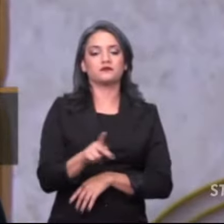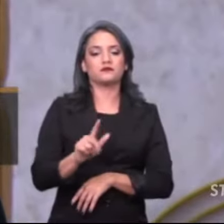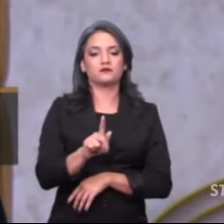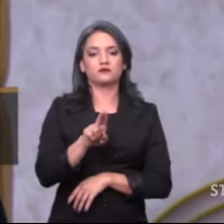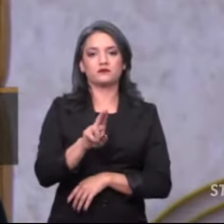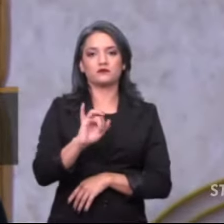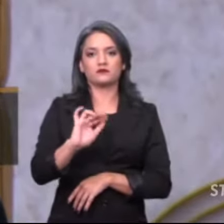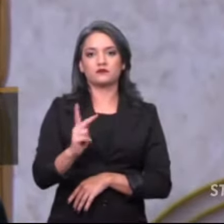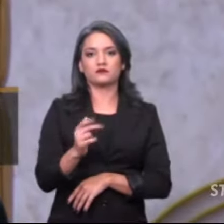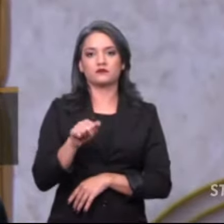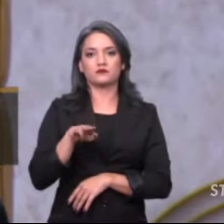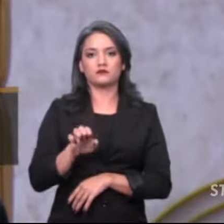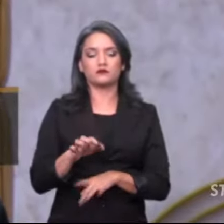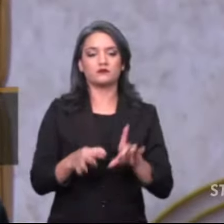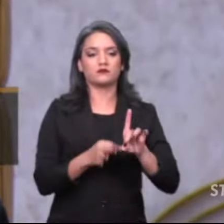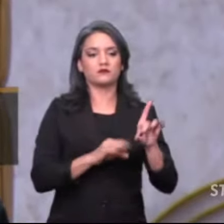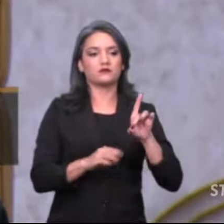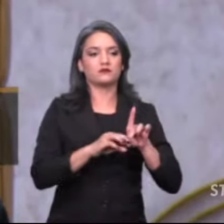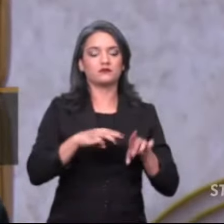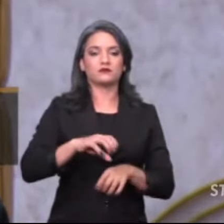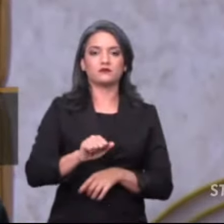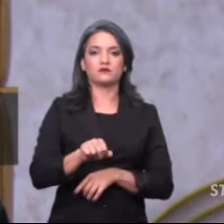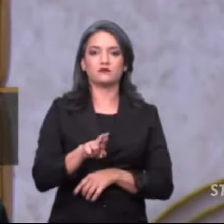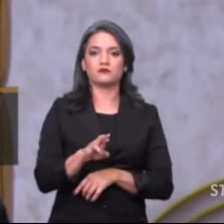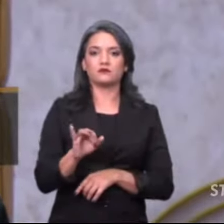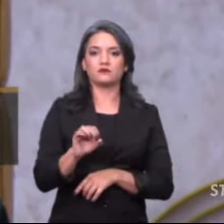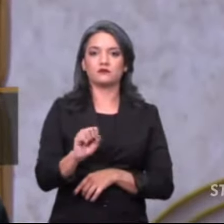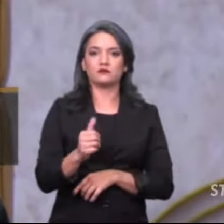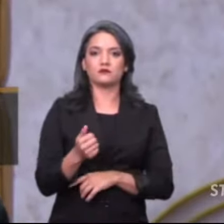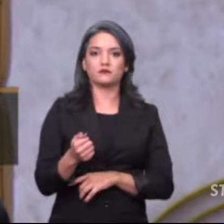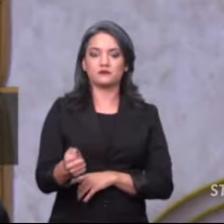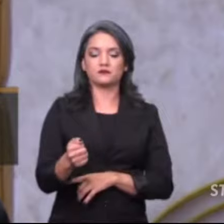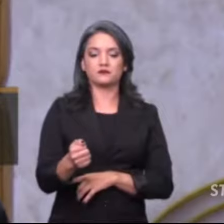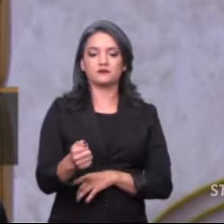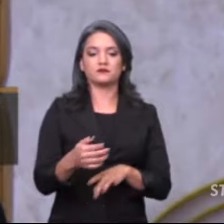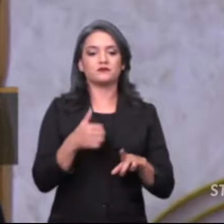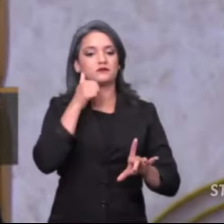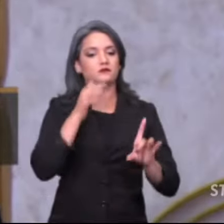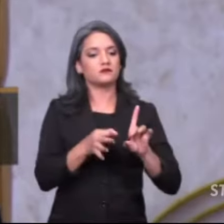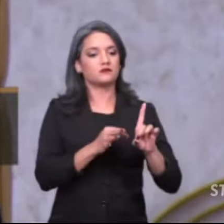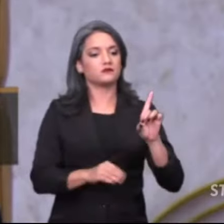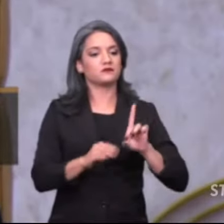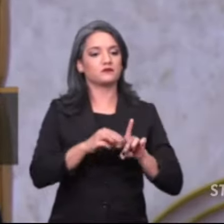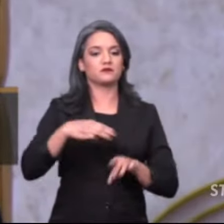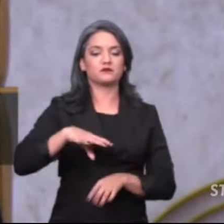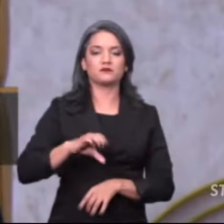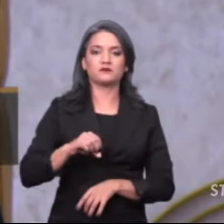Gama, desembargadora Marisa Ferreira dos Santos, desembargadora Mônica